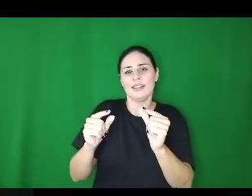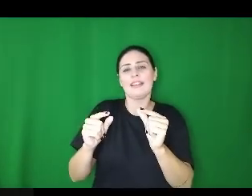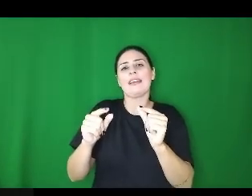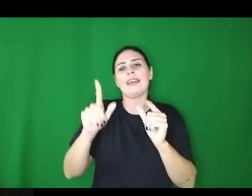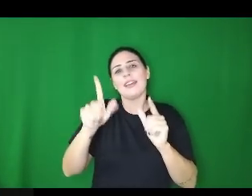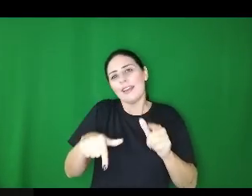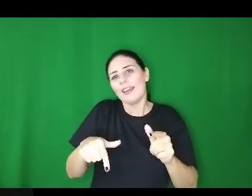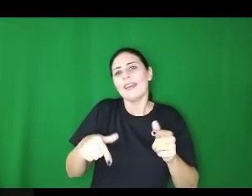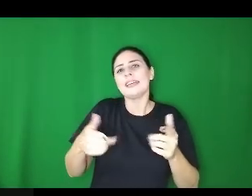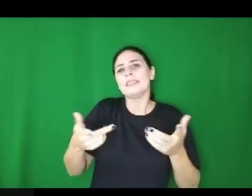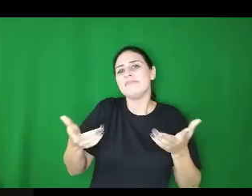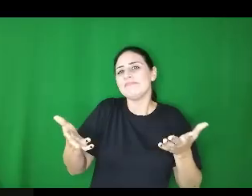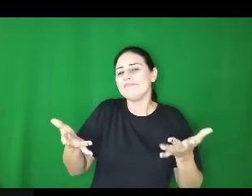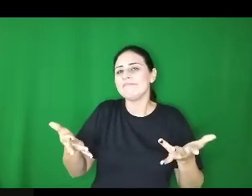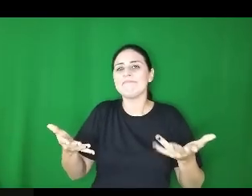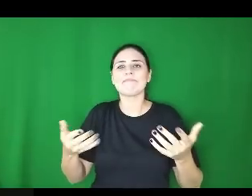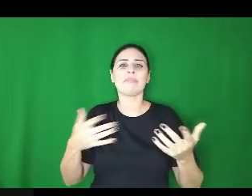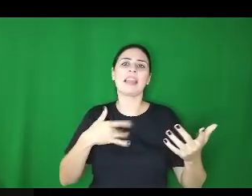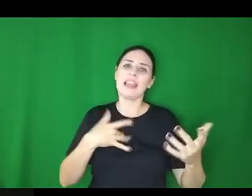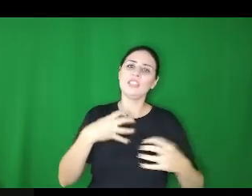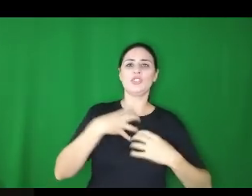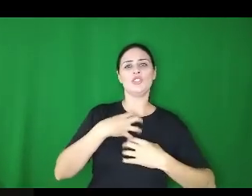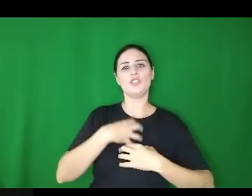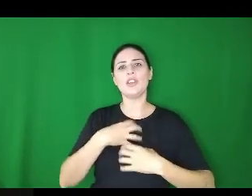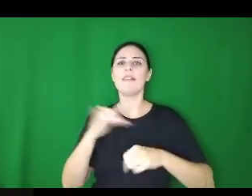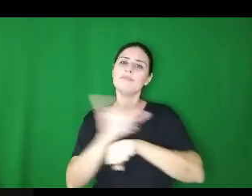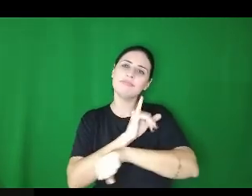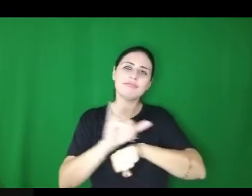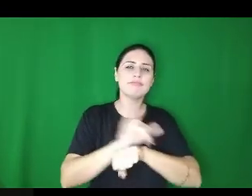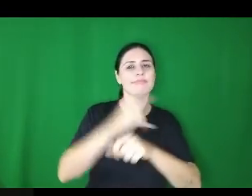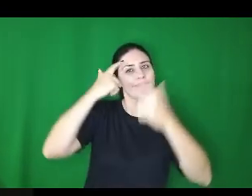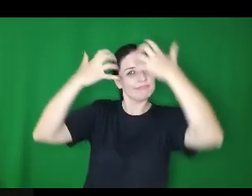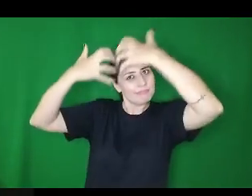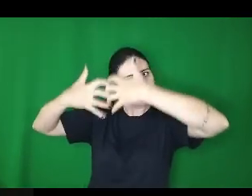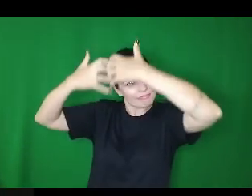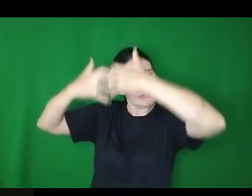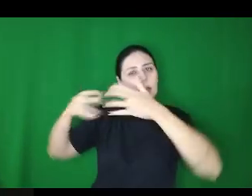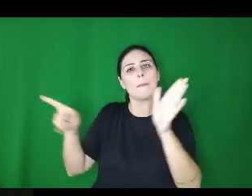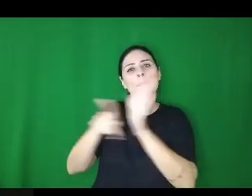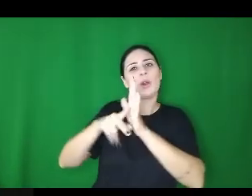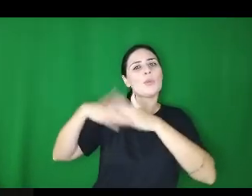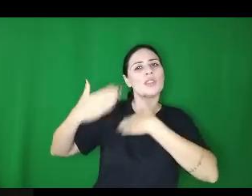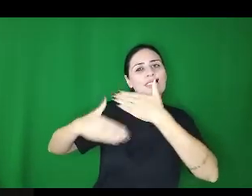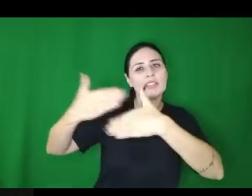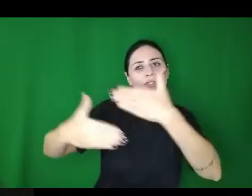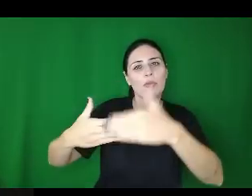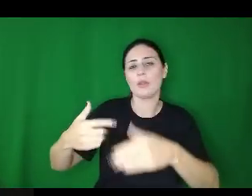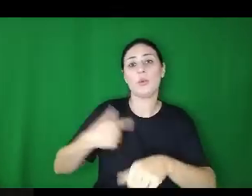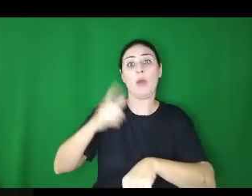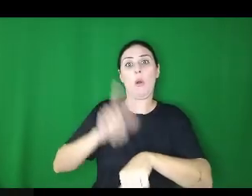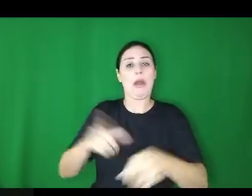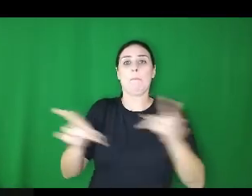tudo, mas eles fizeram no limite do que eles conseguiam fazer. Eles não têm a formação que nós temos para fazer